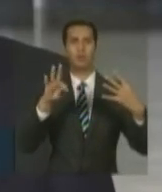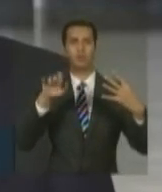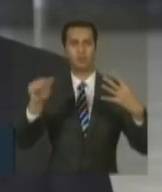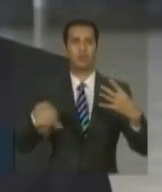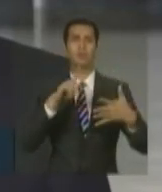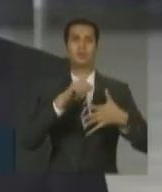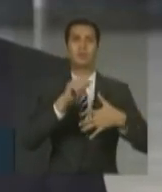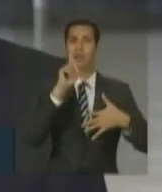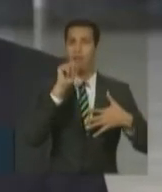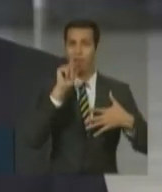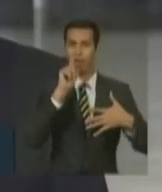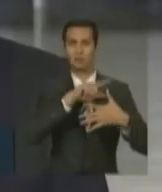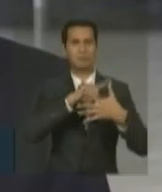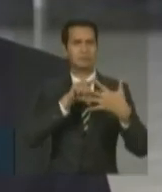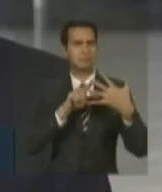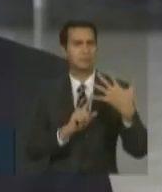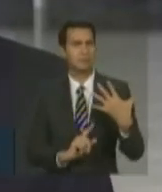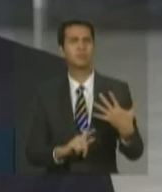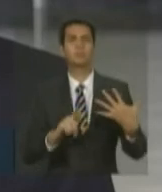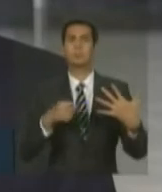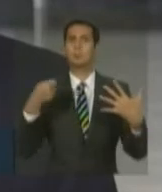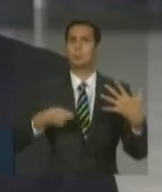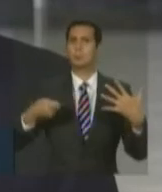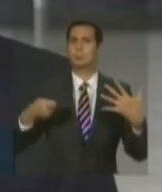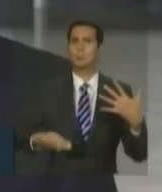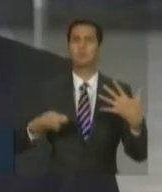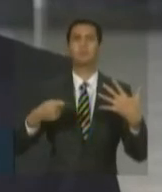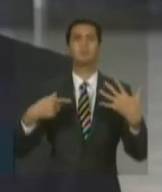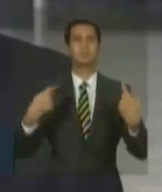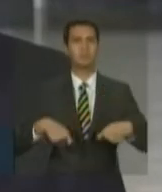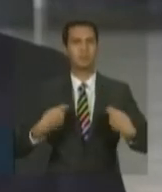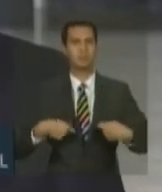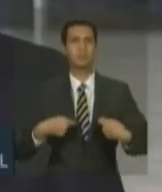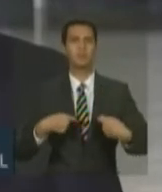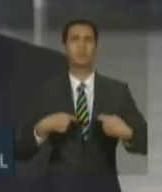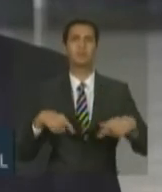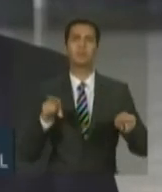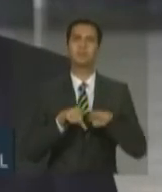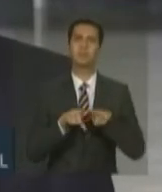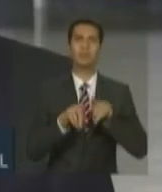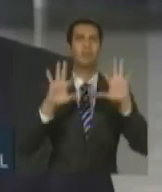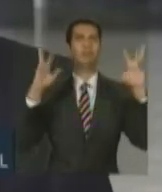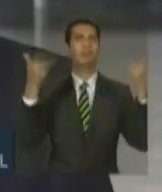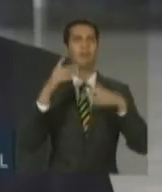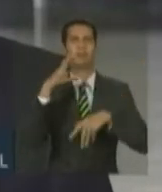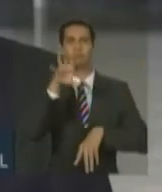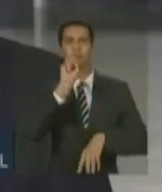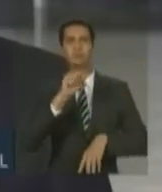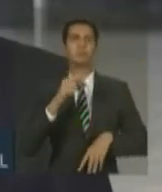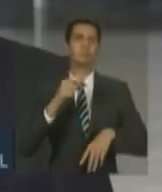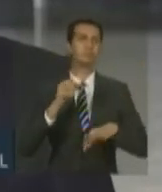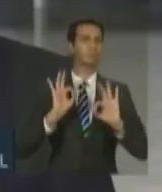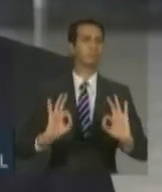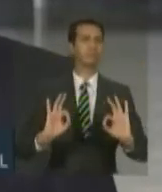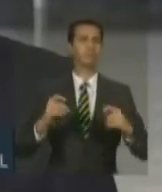portanto, é uma exigência bastante rigorosa em qualidade do ar e uma série de outras